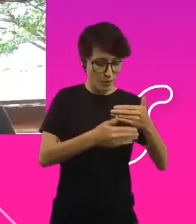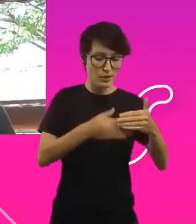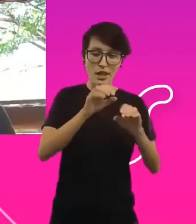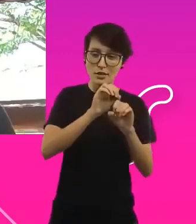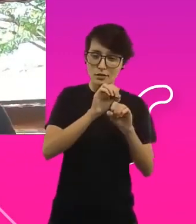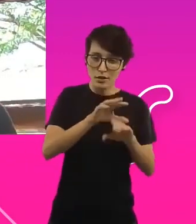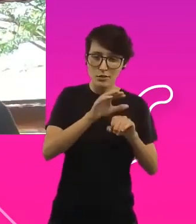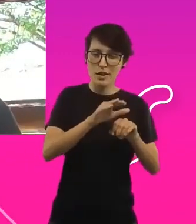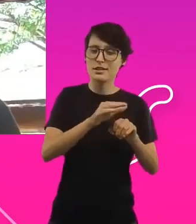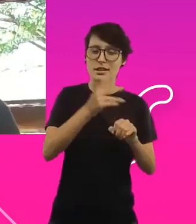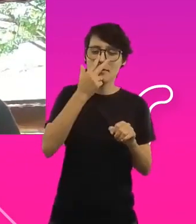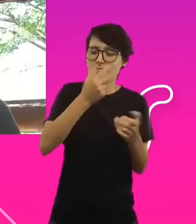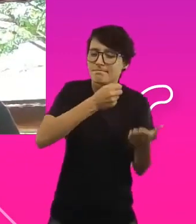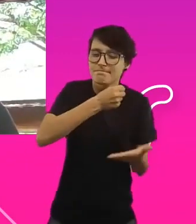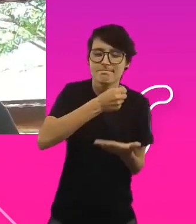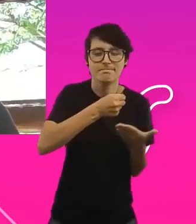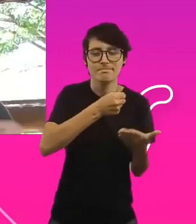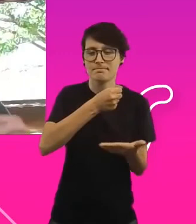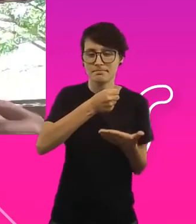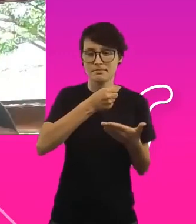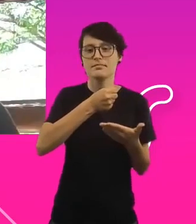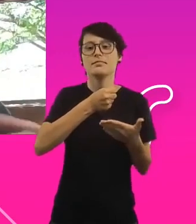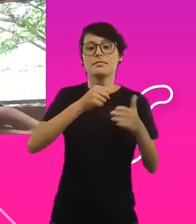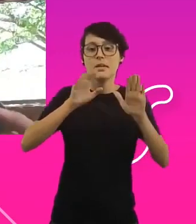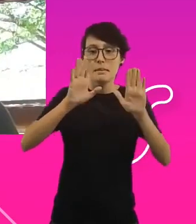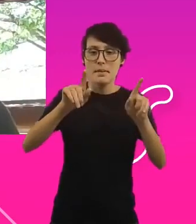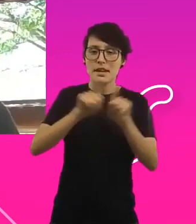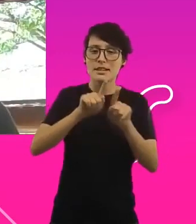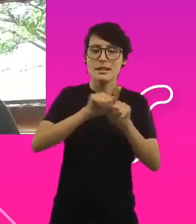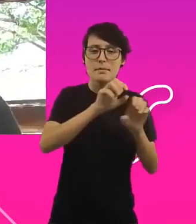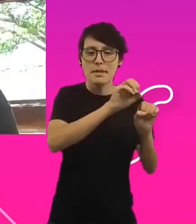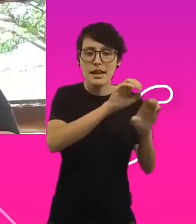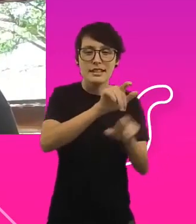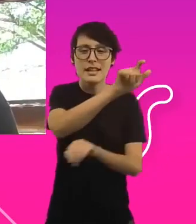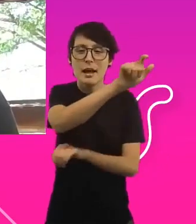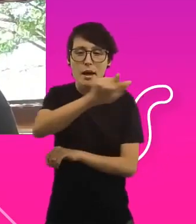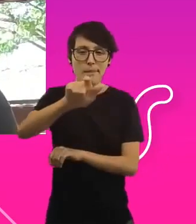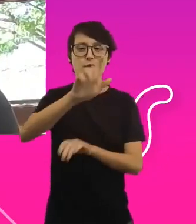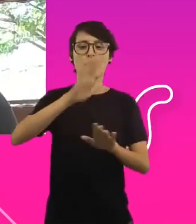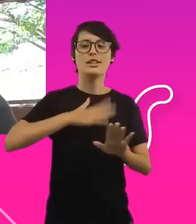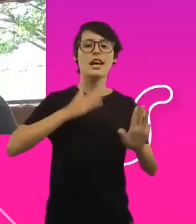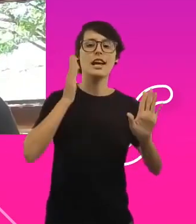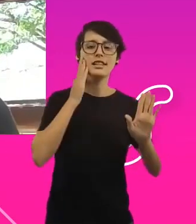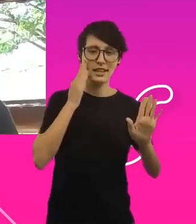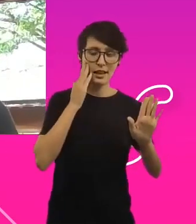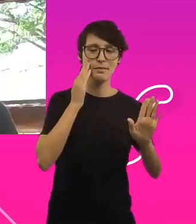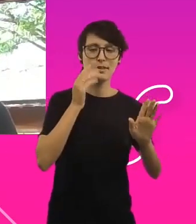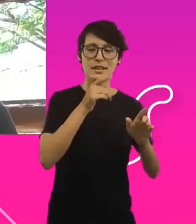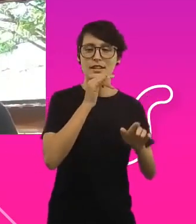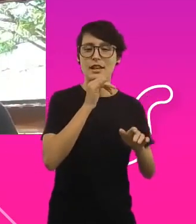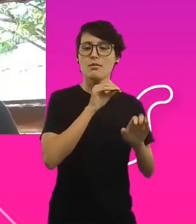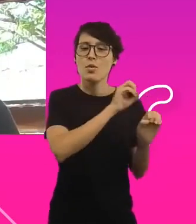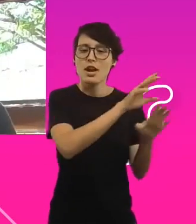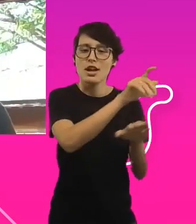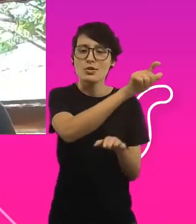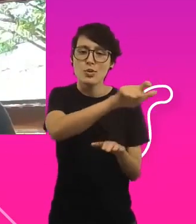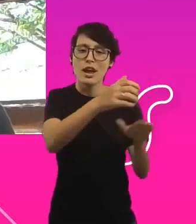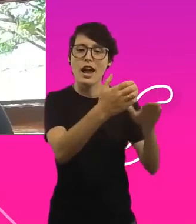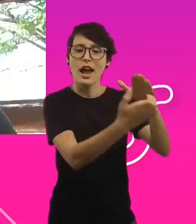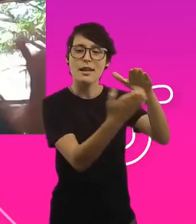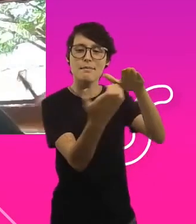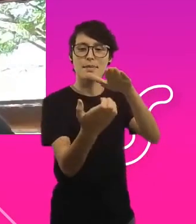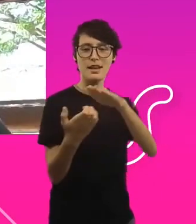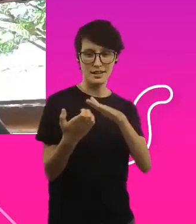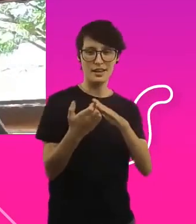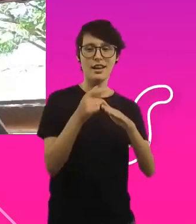desde a base, mas também educar os educados, que eu acho que é esse o aspecto que a gente vai ter mais dificuldade no curto